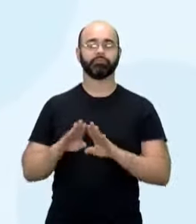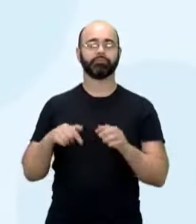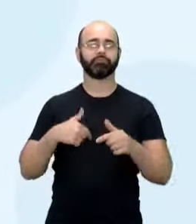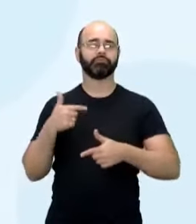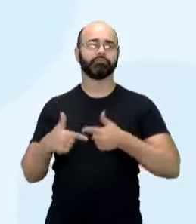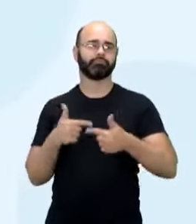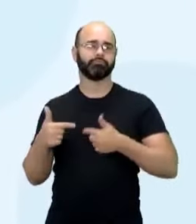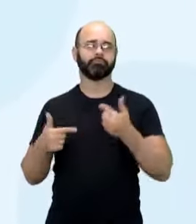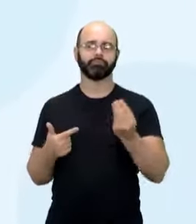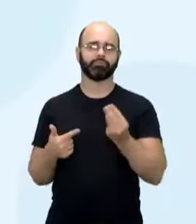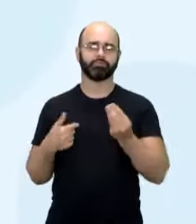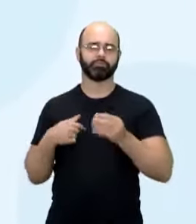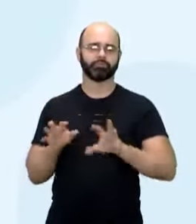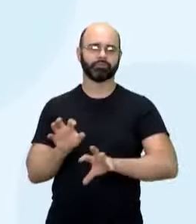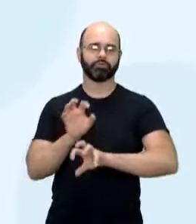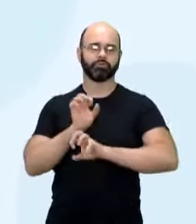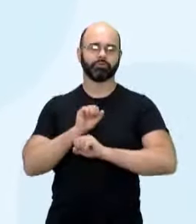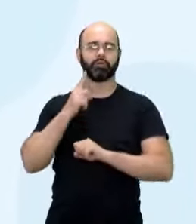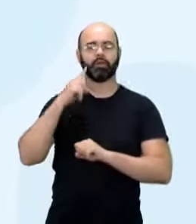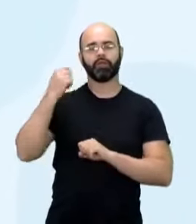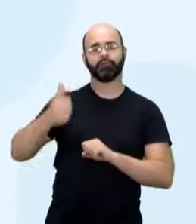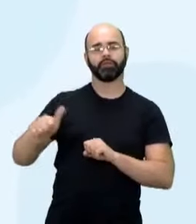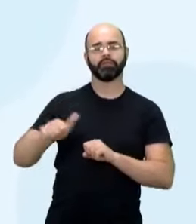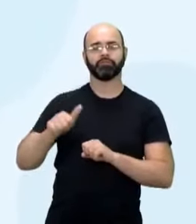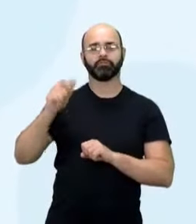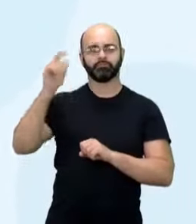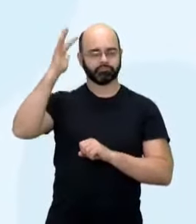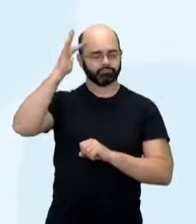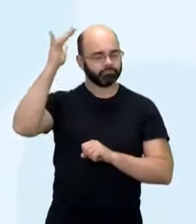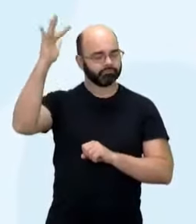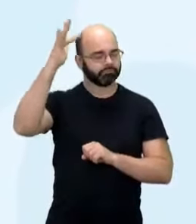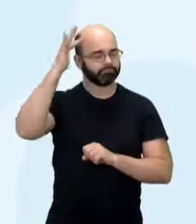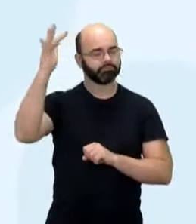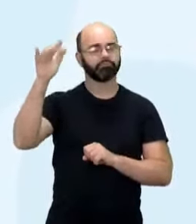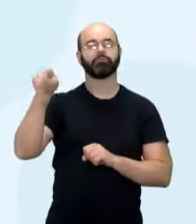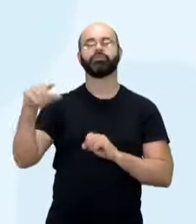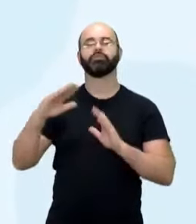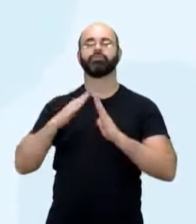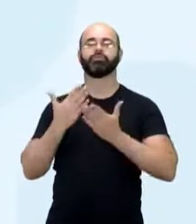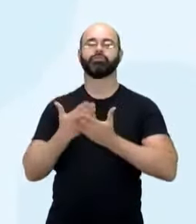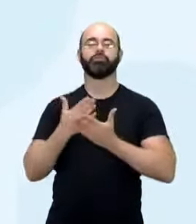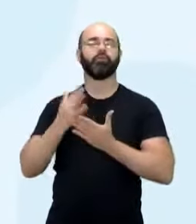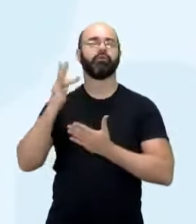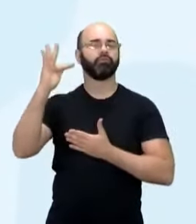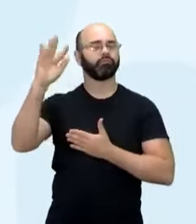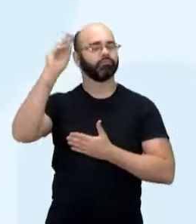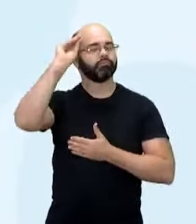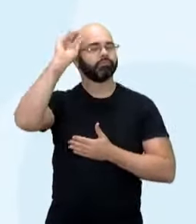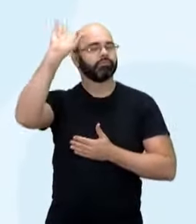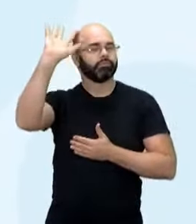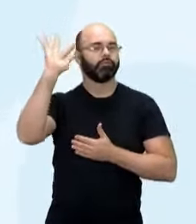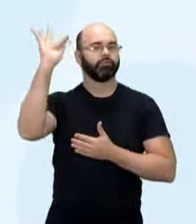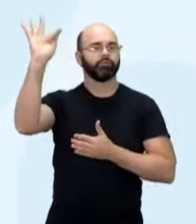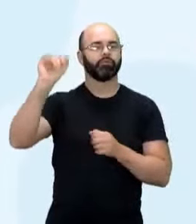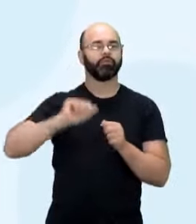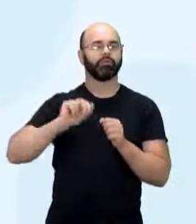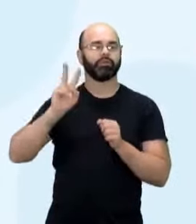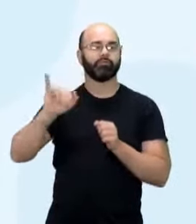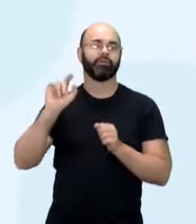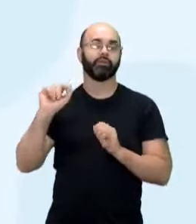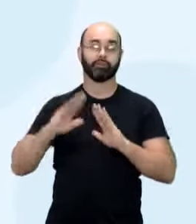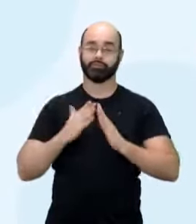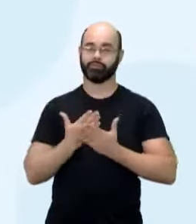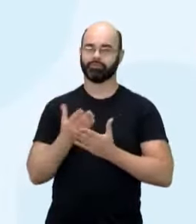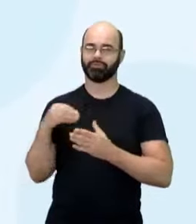esse exercício de apropriação, avaliação e projeção com as nossas equipes escolares. E aí tem mais